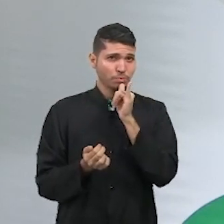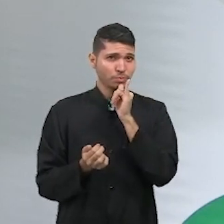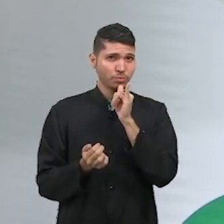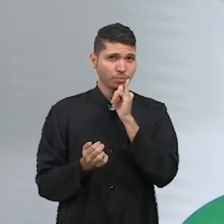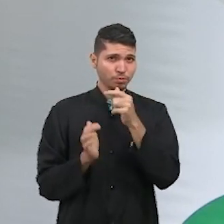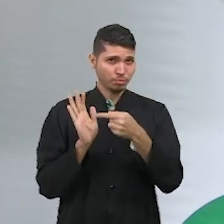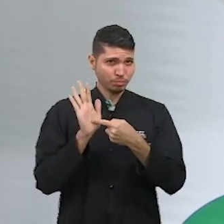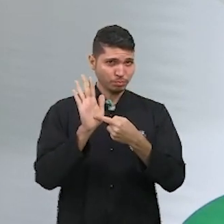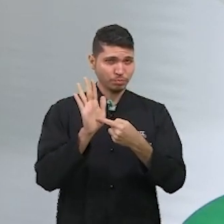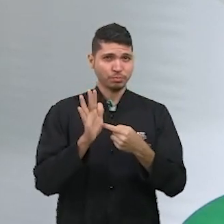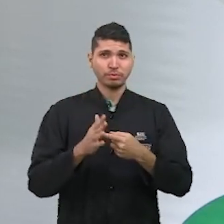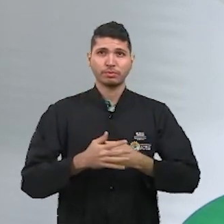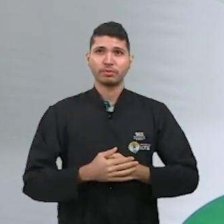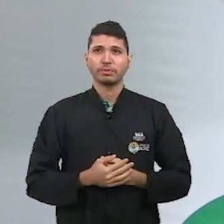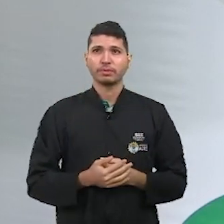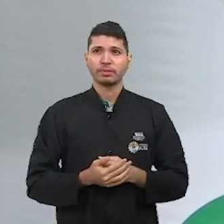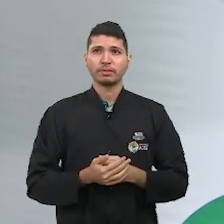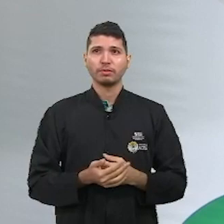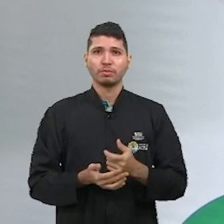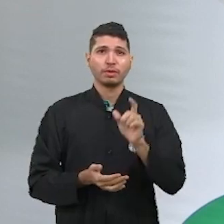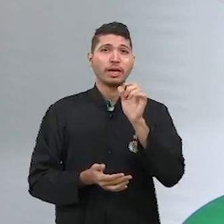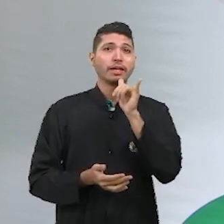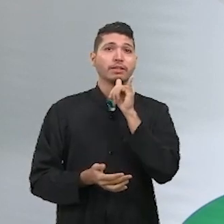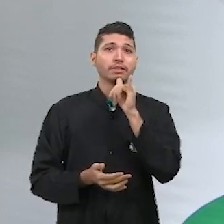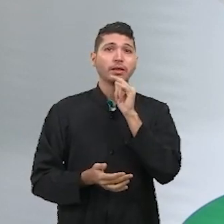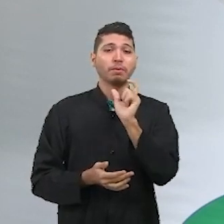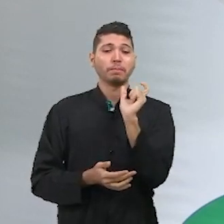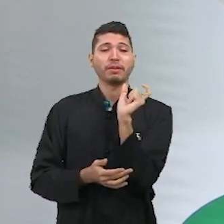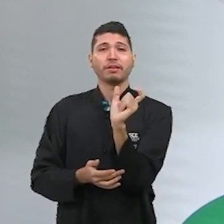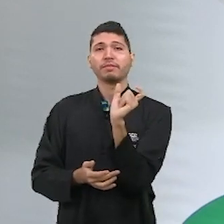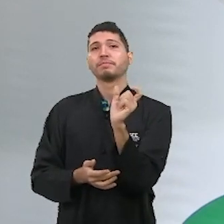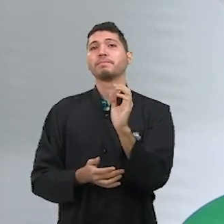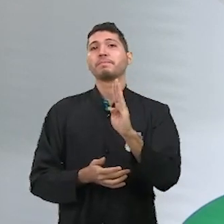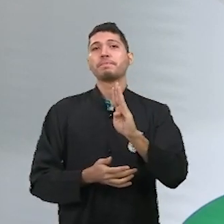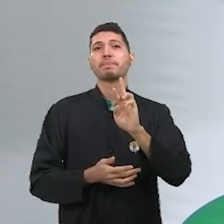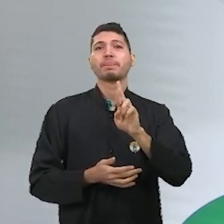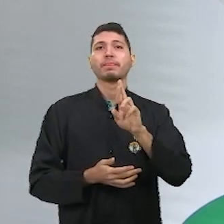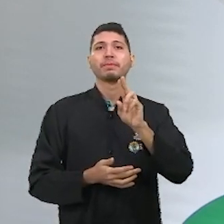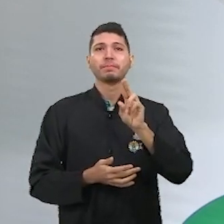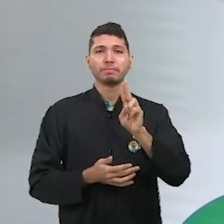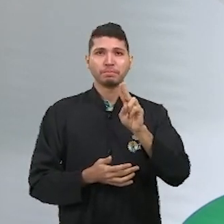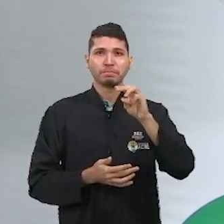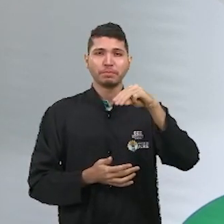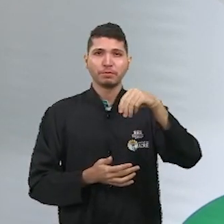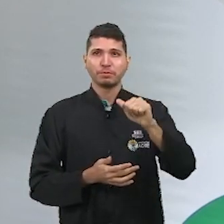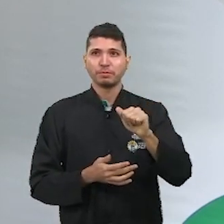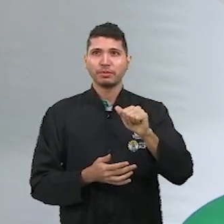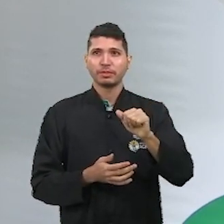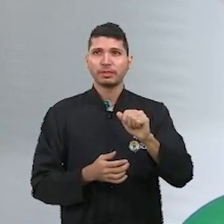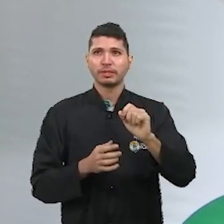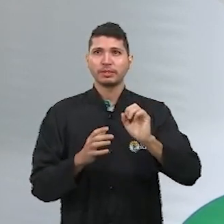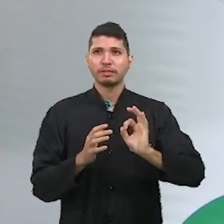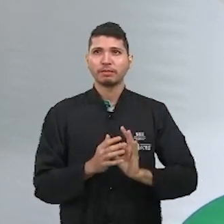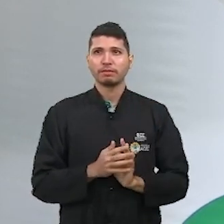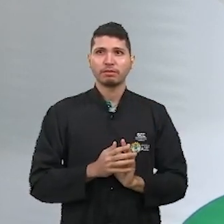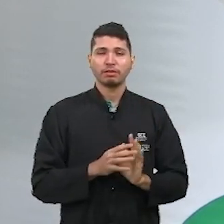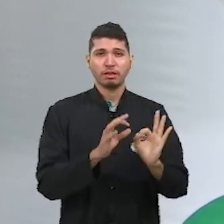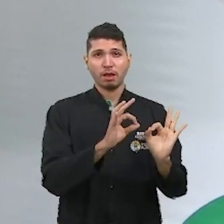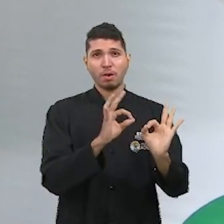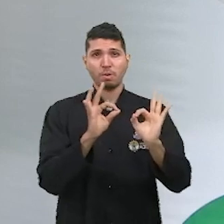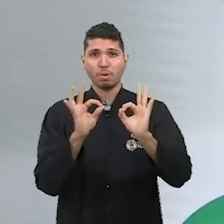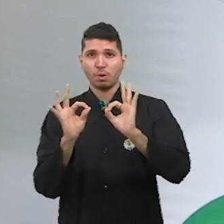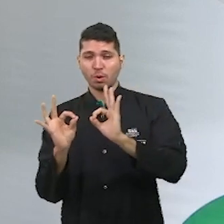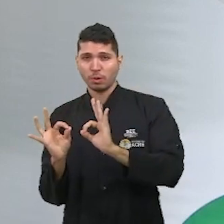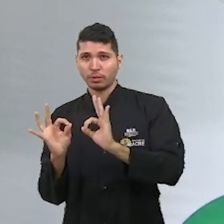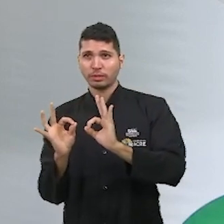descobrir, dada a palavra bruma, a ordem da palavra Murabi. O que eu vou fazer? Eu vou contar todos